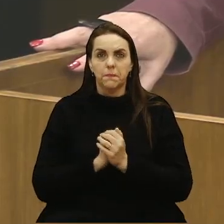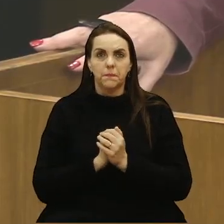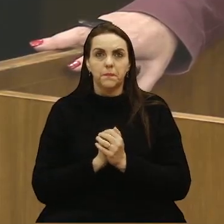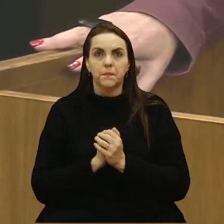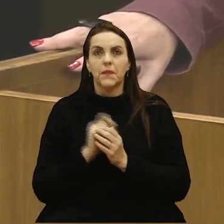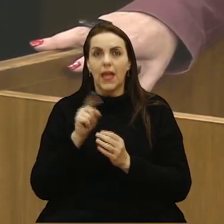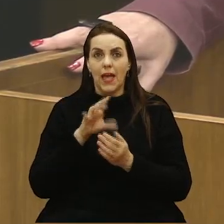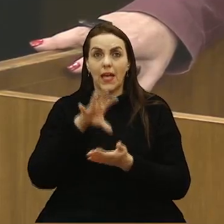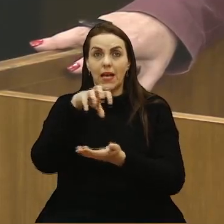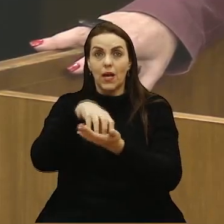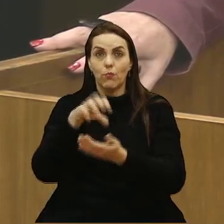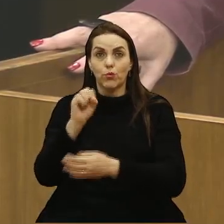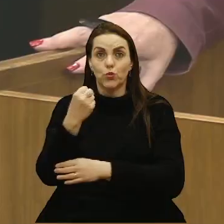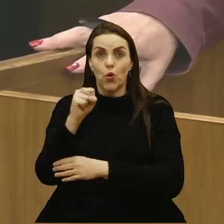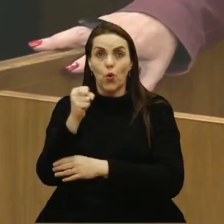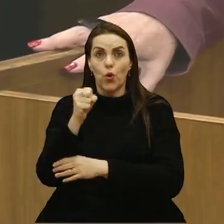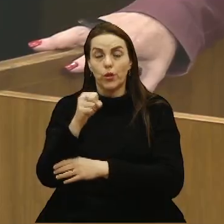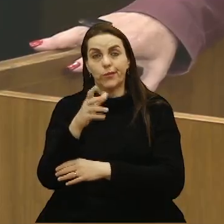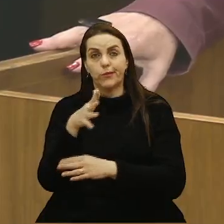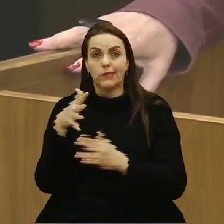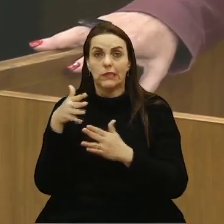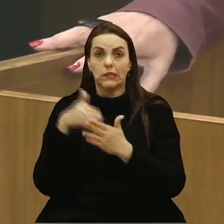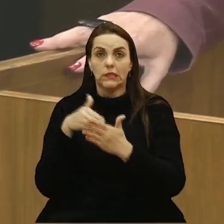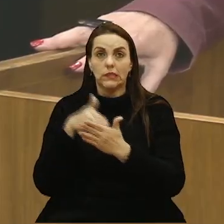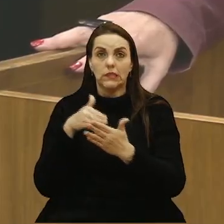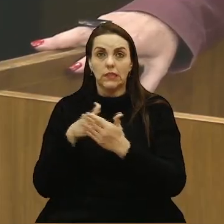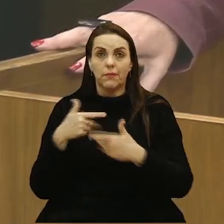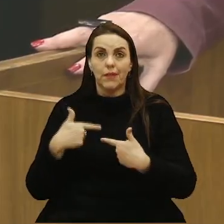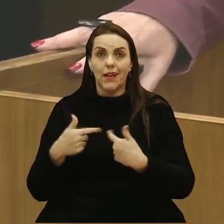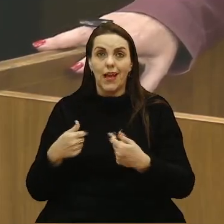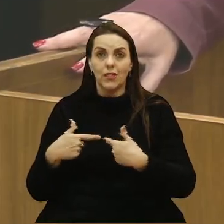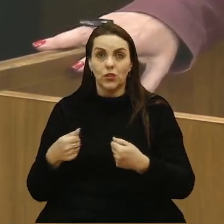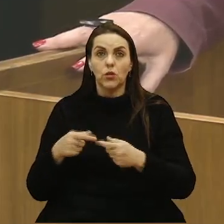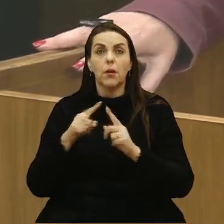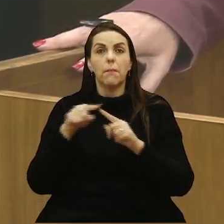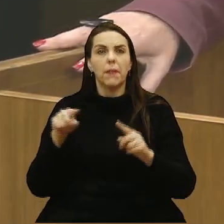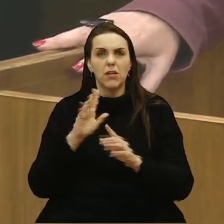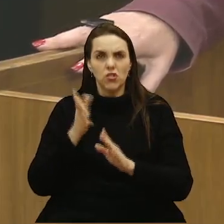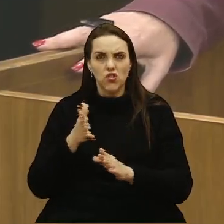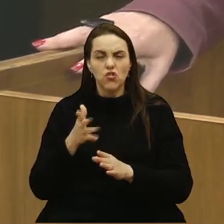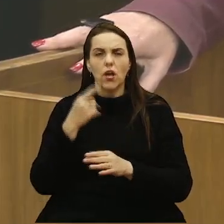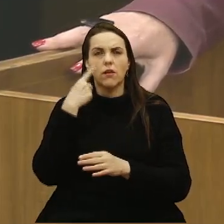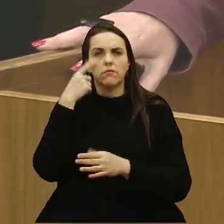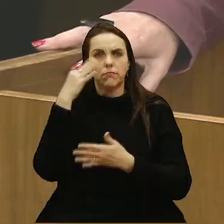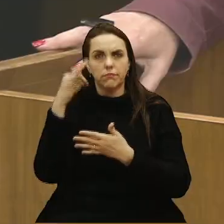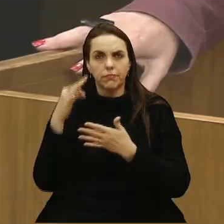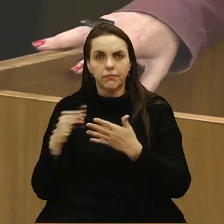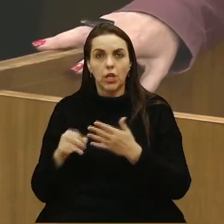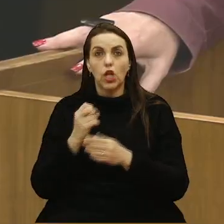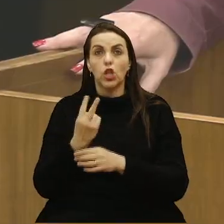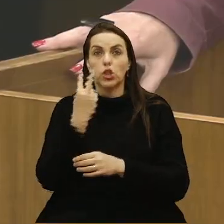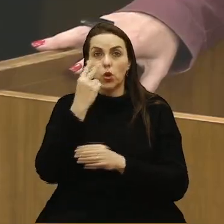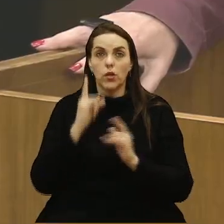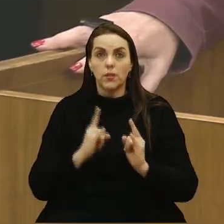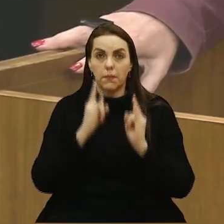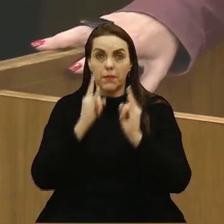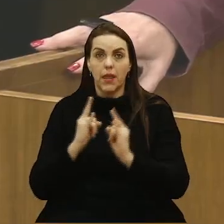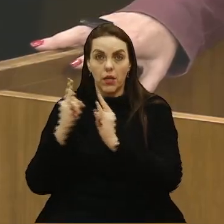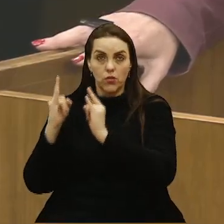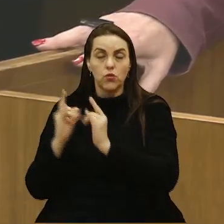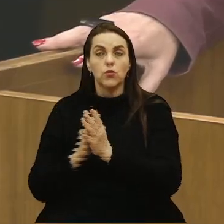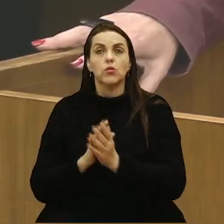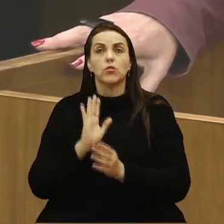do Campus 8 emperrou um pouco pelo custo, mas já estão sendo vistos mais 2 prédios, que um